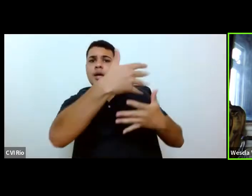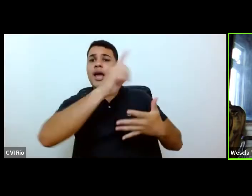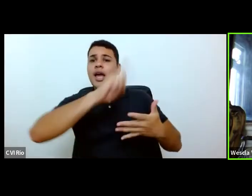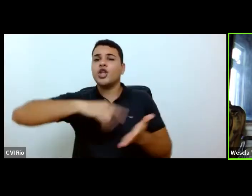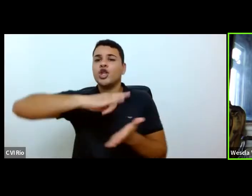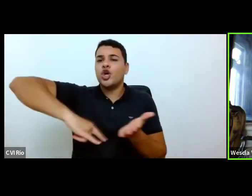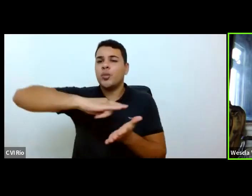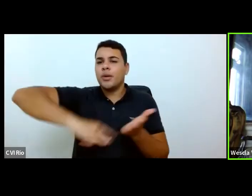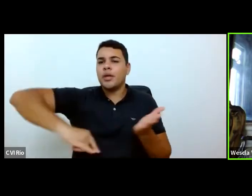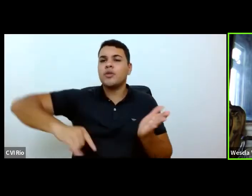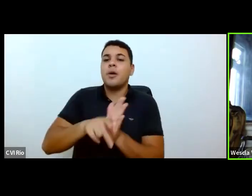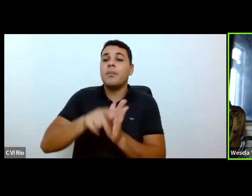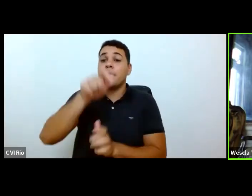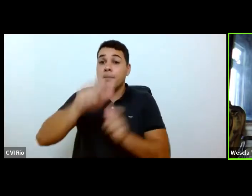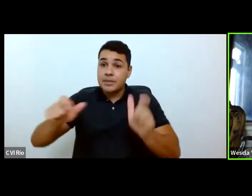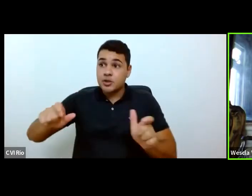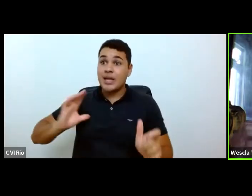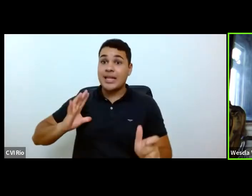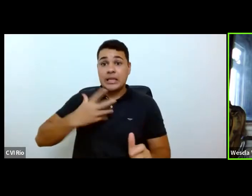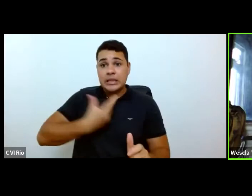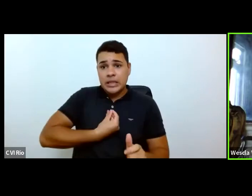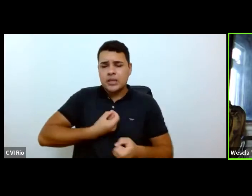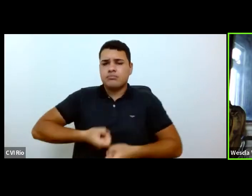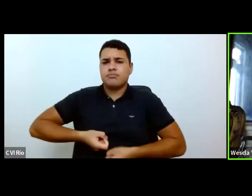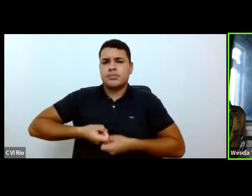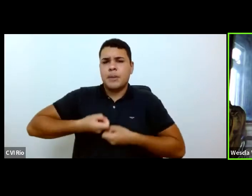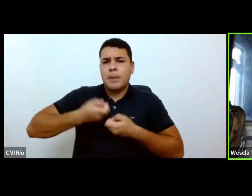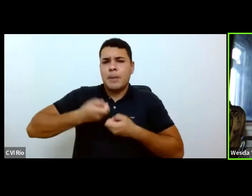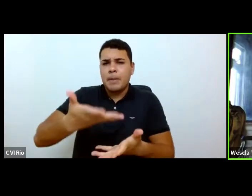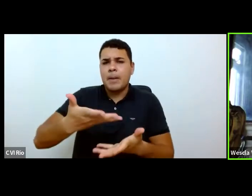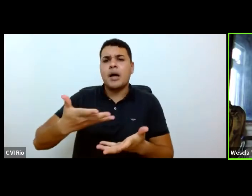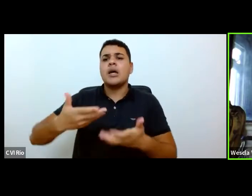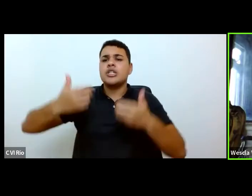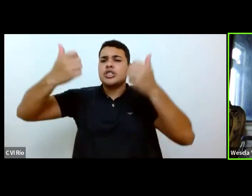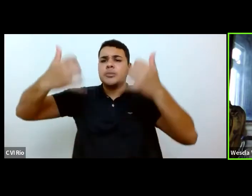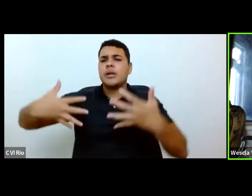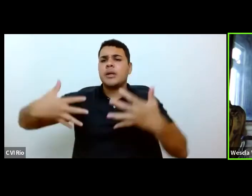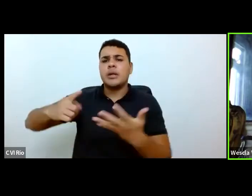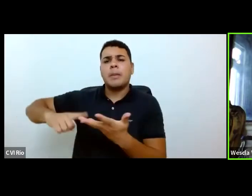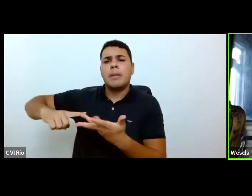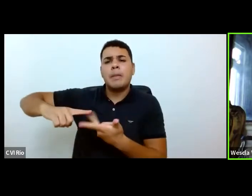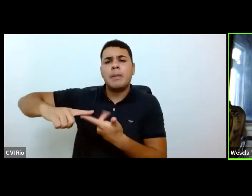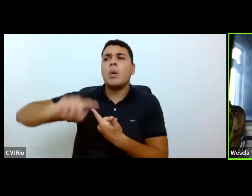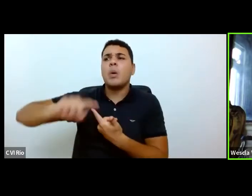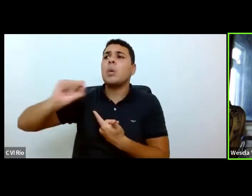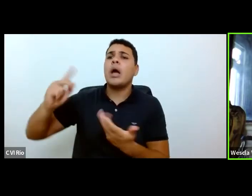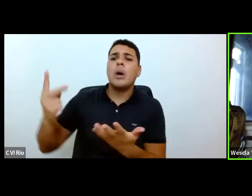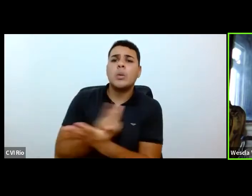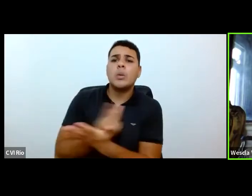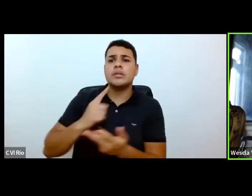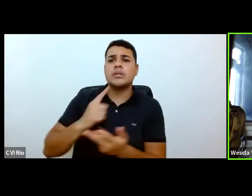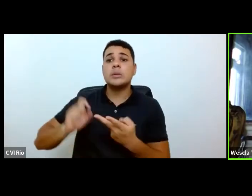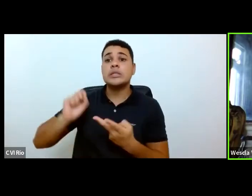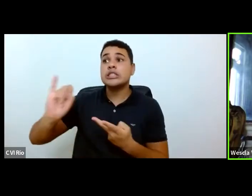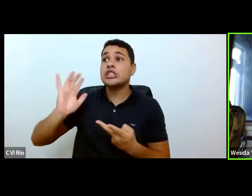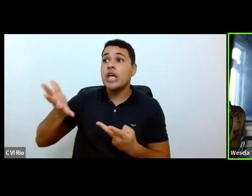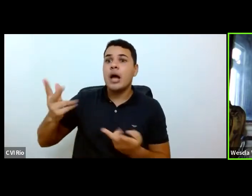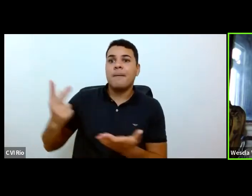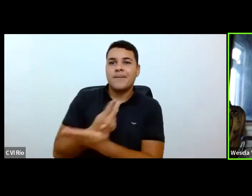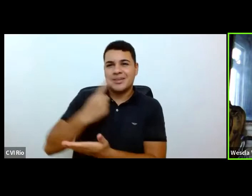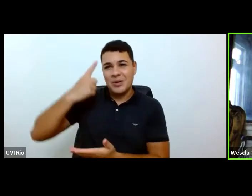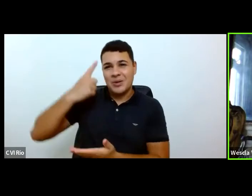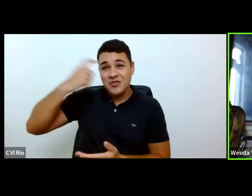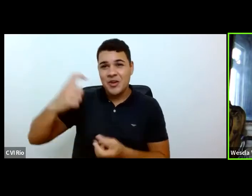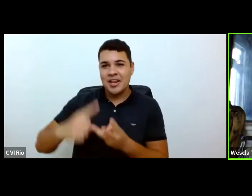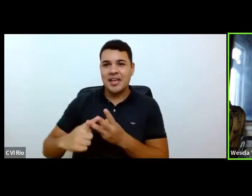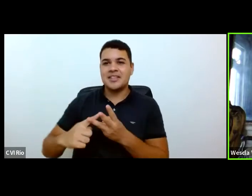com colaboração de pessoas cis, por conta do acesso à informação, né, que ainda está na mão dessas pessoas, né? E, enfim,